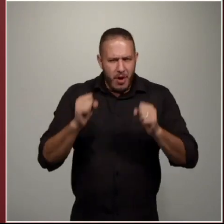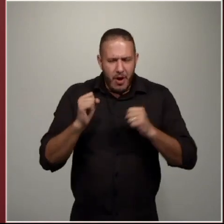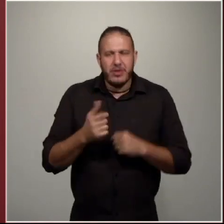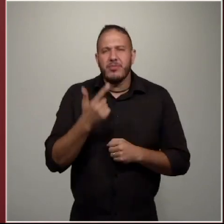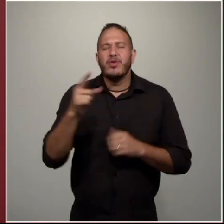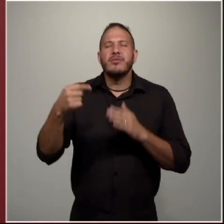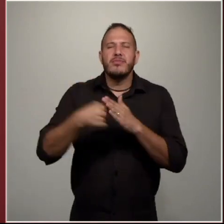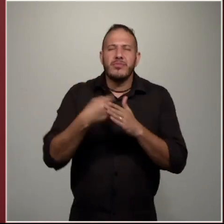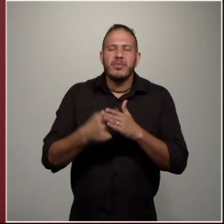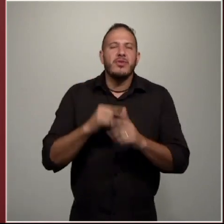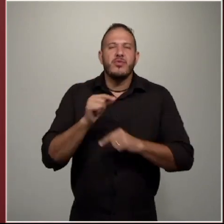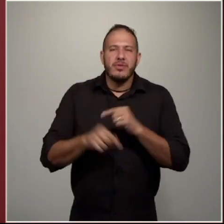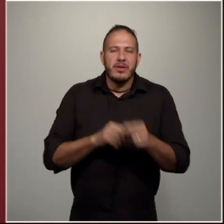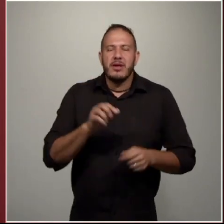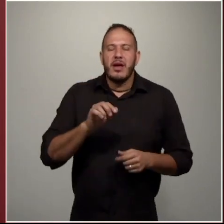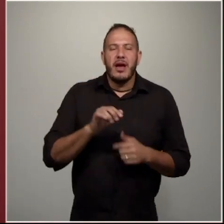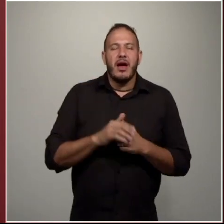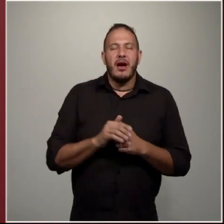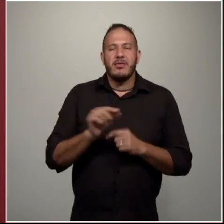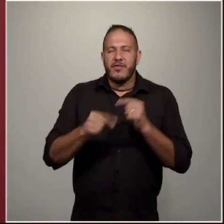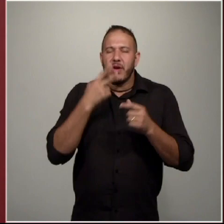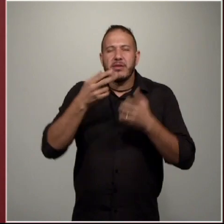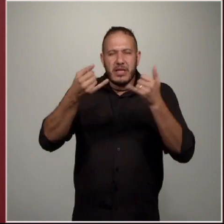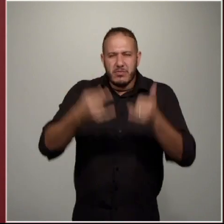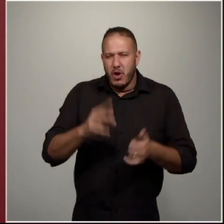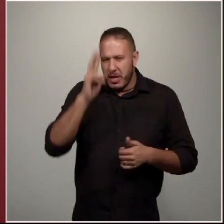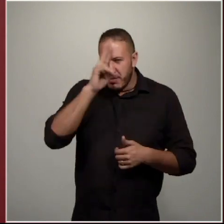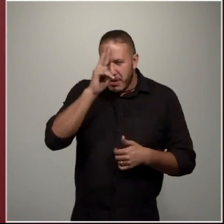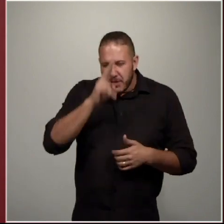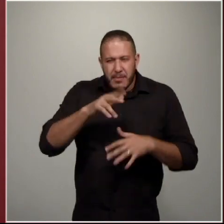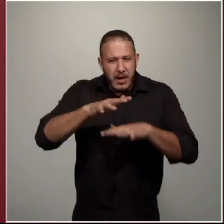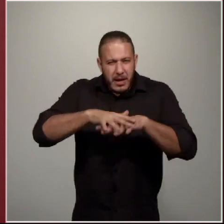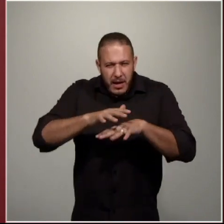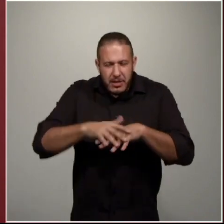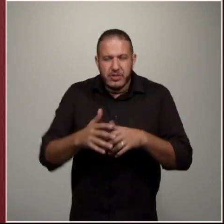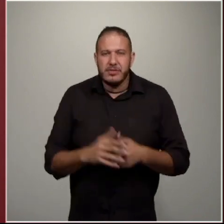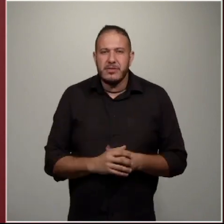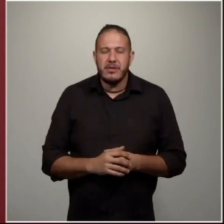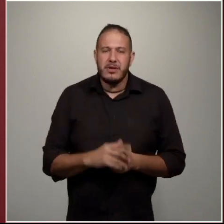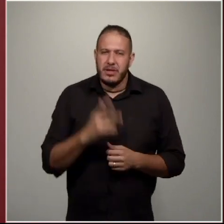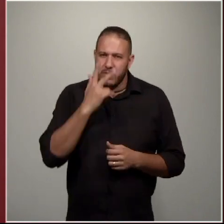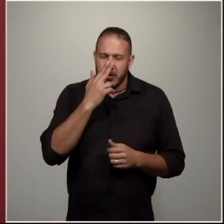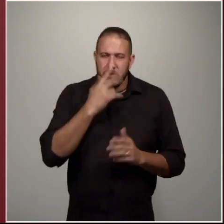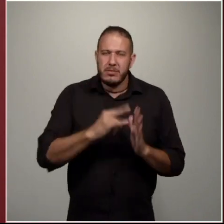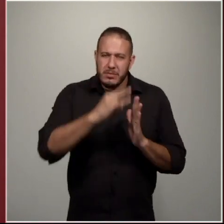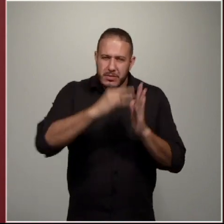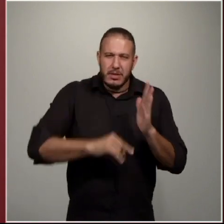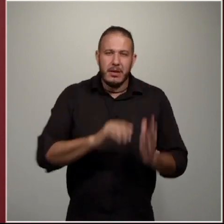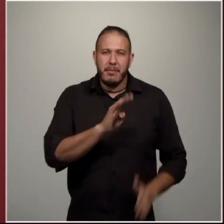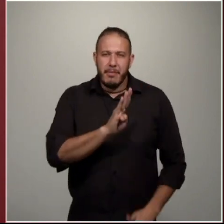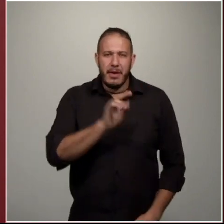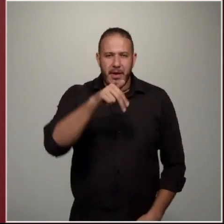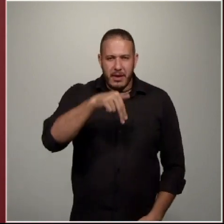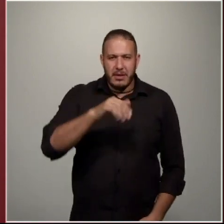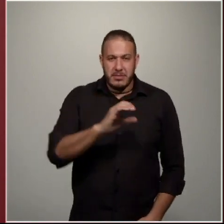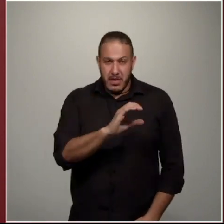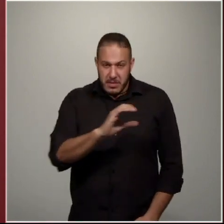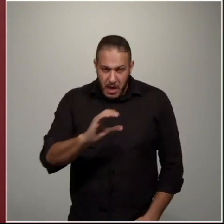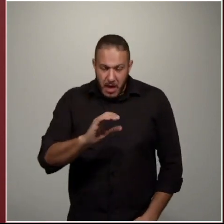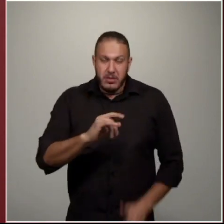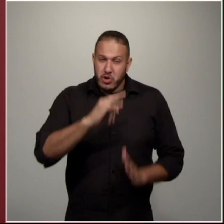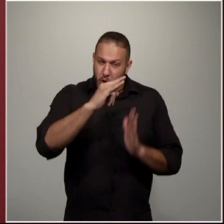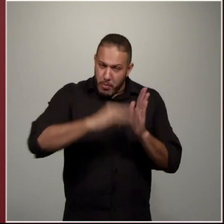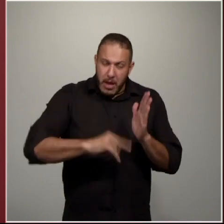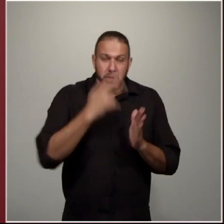a bbc fala sobre etnia matemática história da matemática acho que o documento do abc perdeu muito no que diz